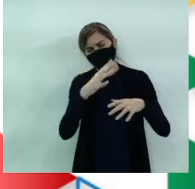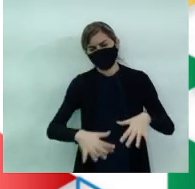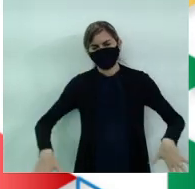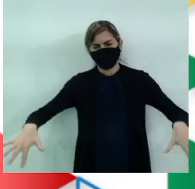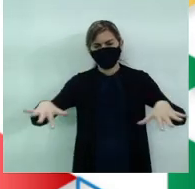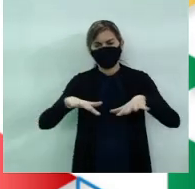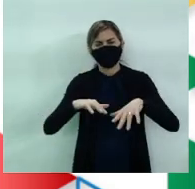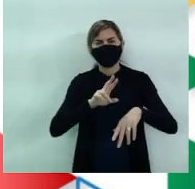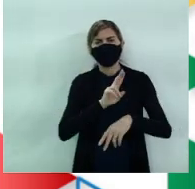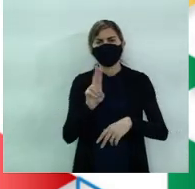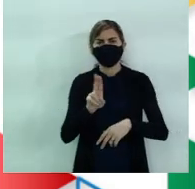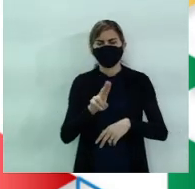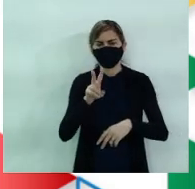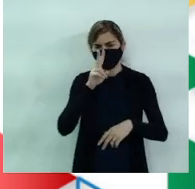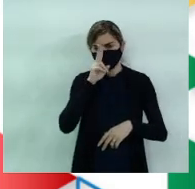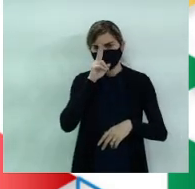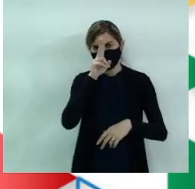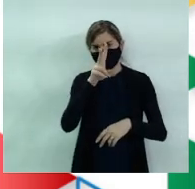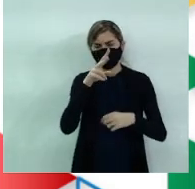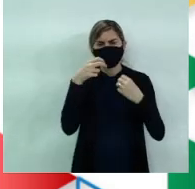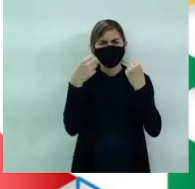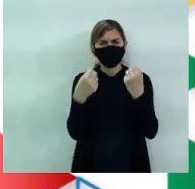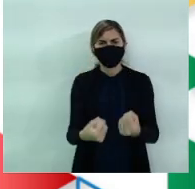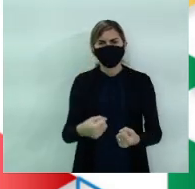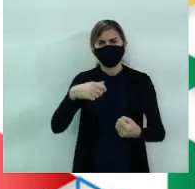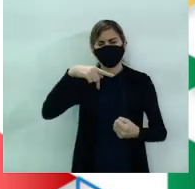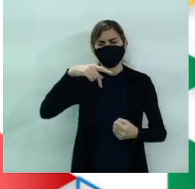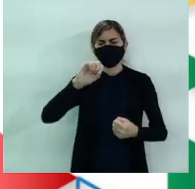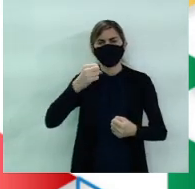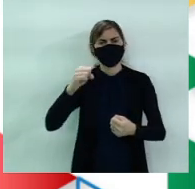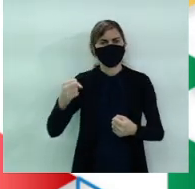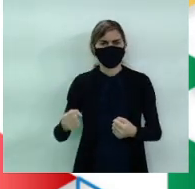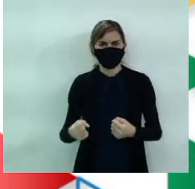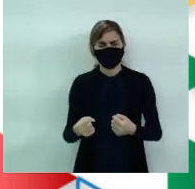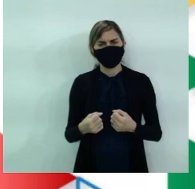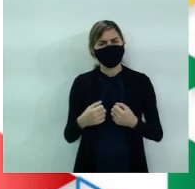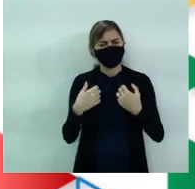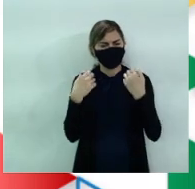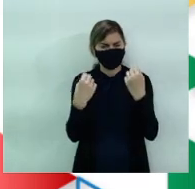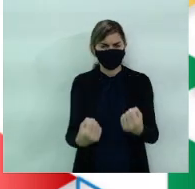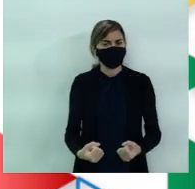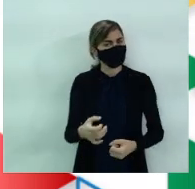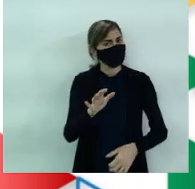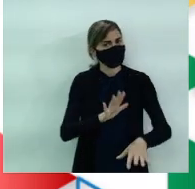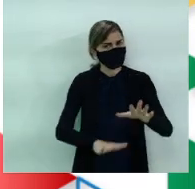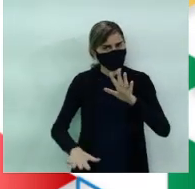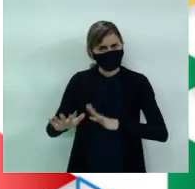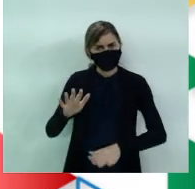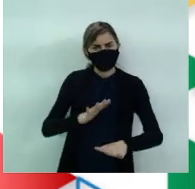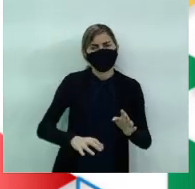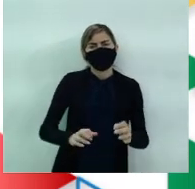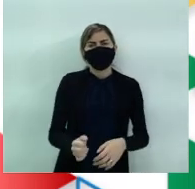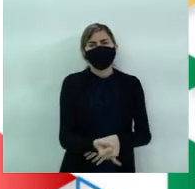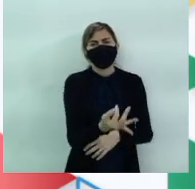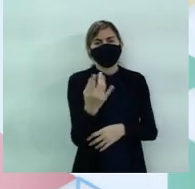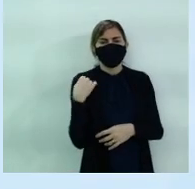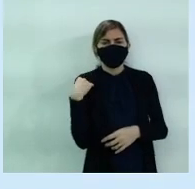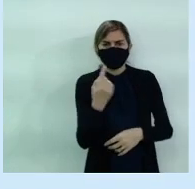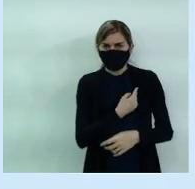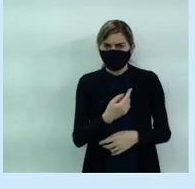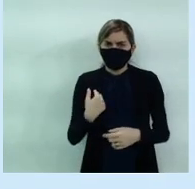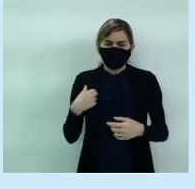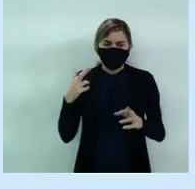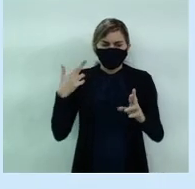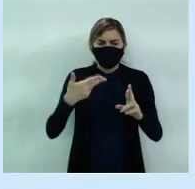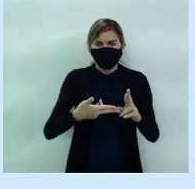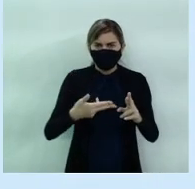redor é chamado de força-peso ou simplesmente peso. Cuidado! Quando nós